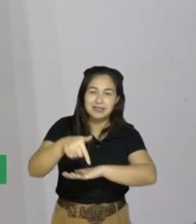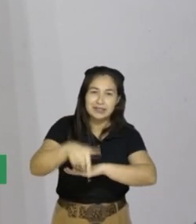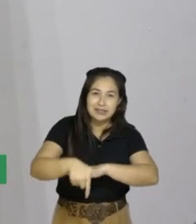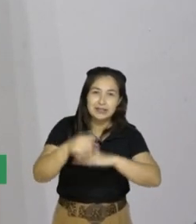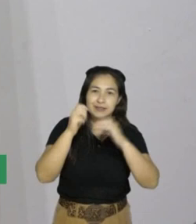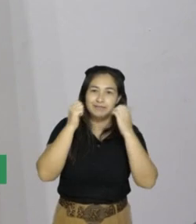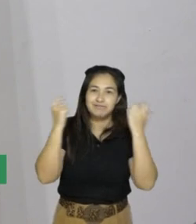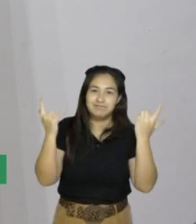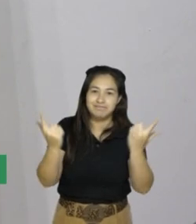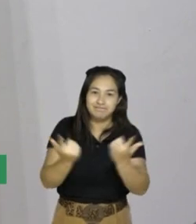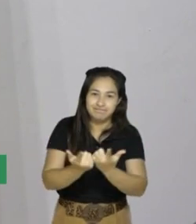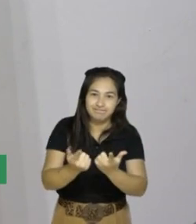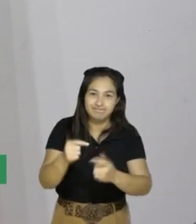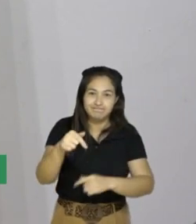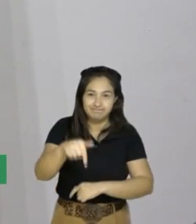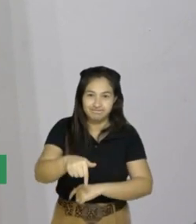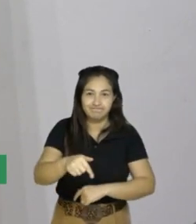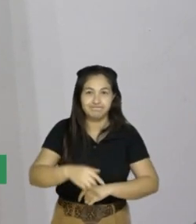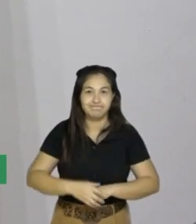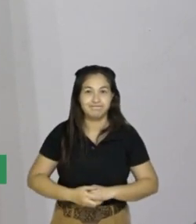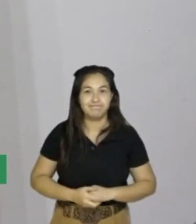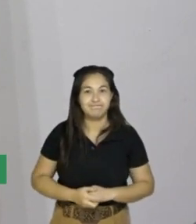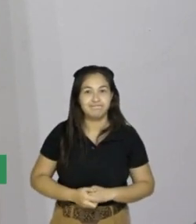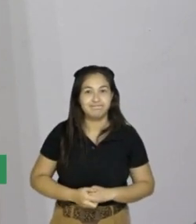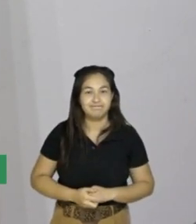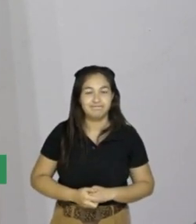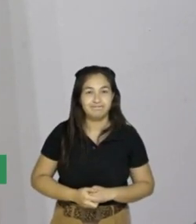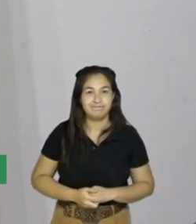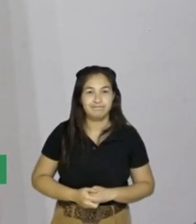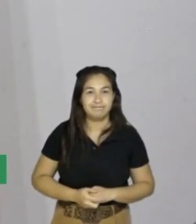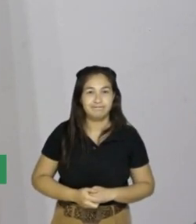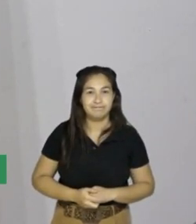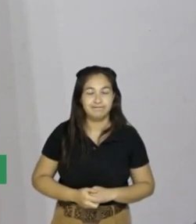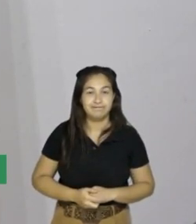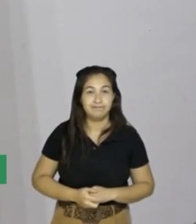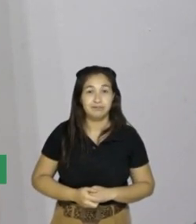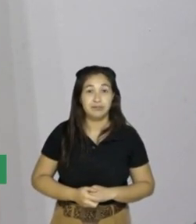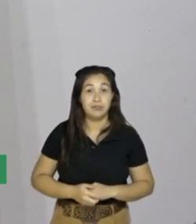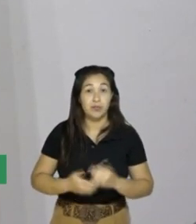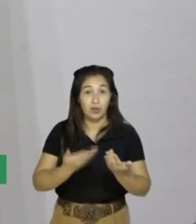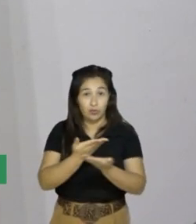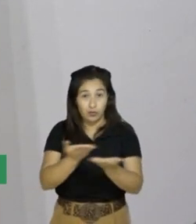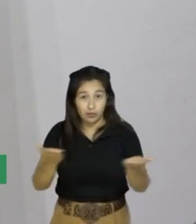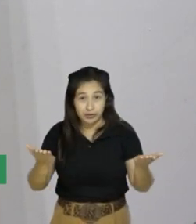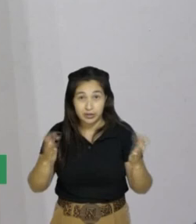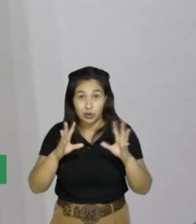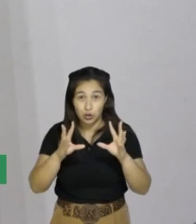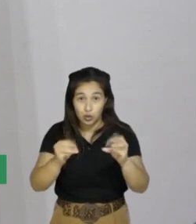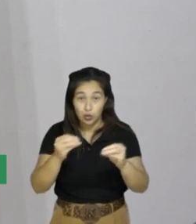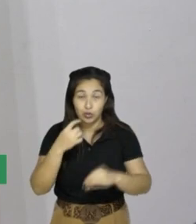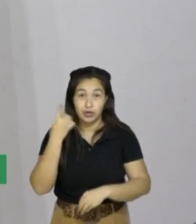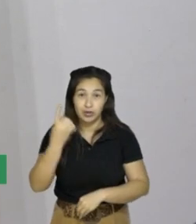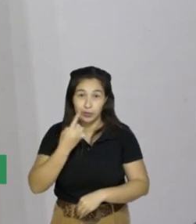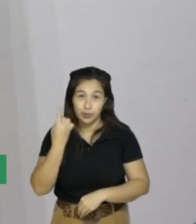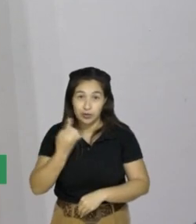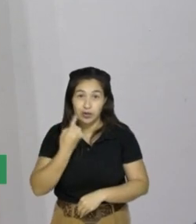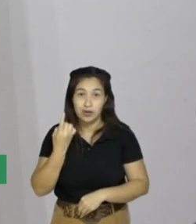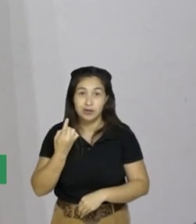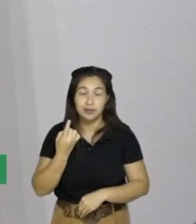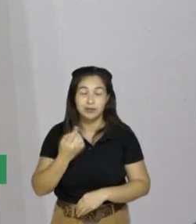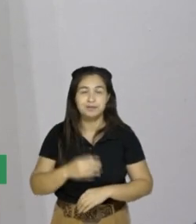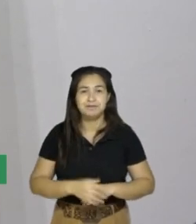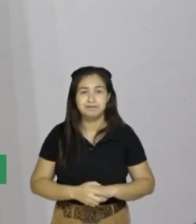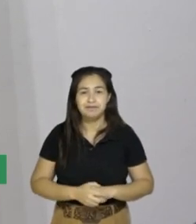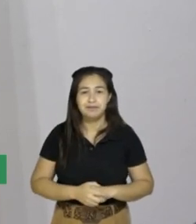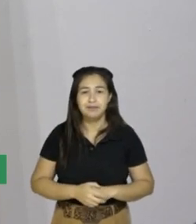Legislativa de Santa Catarina e mais deputados e Deputados Estamos aqui